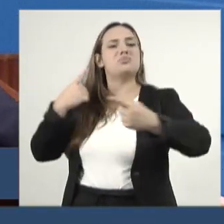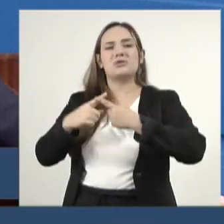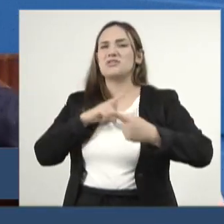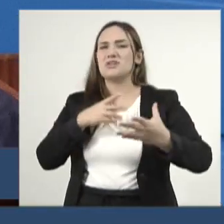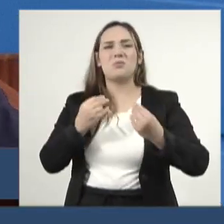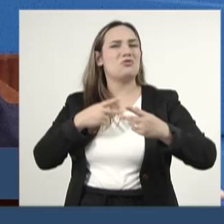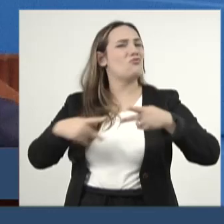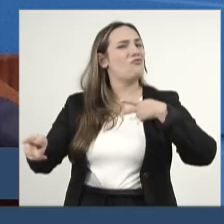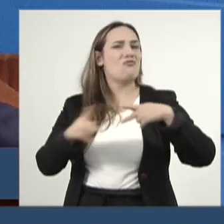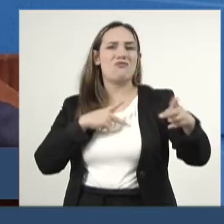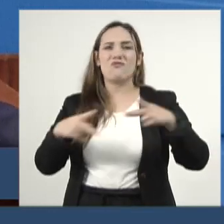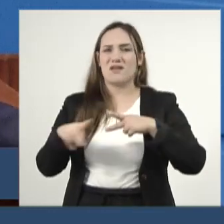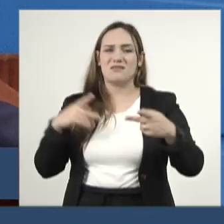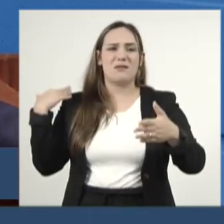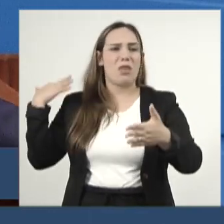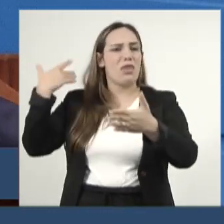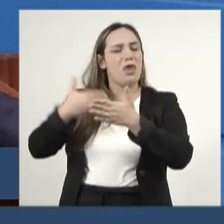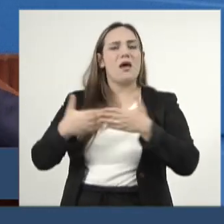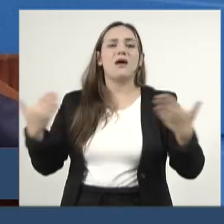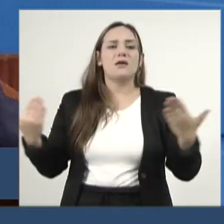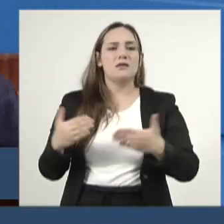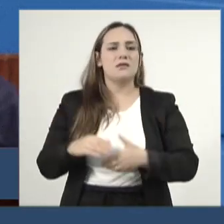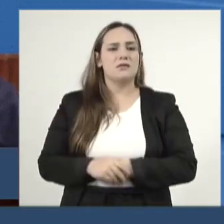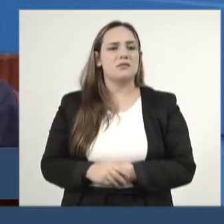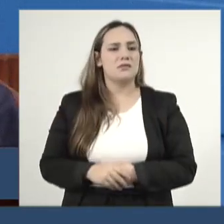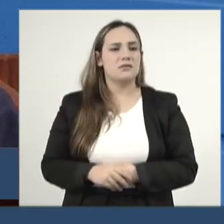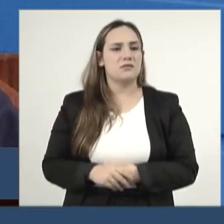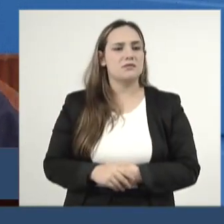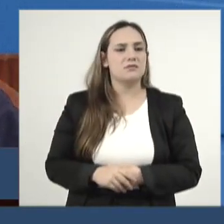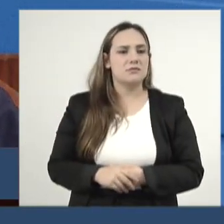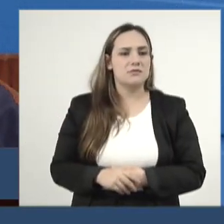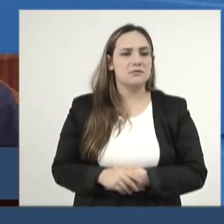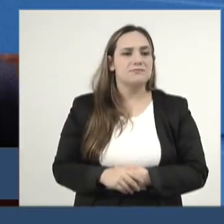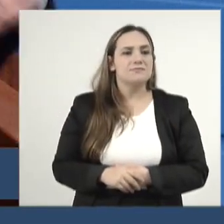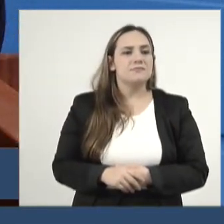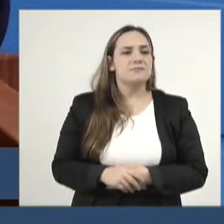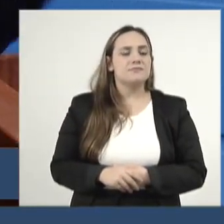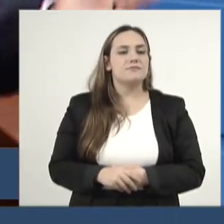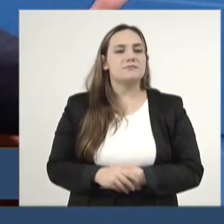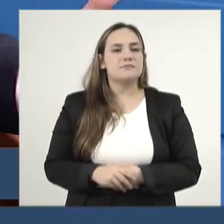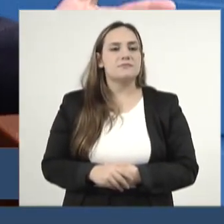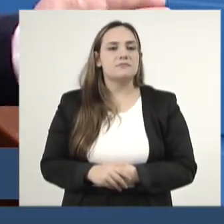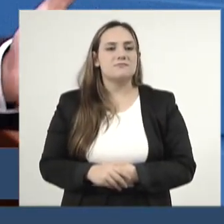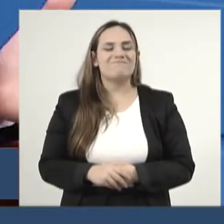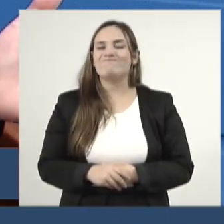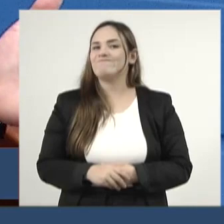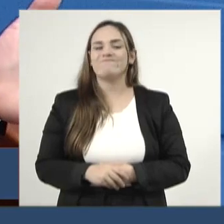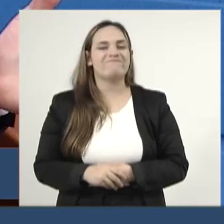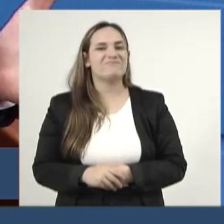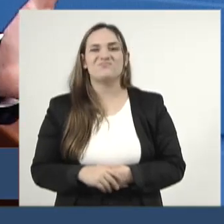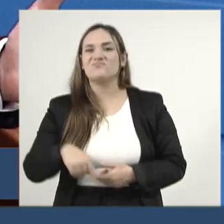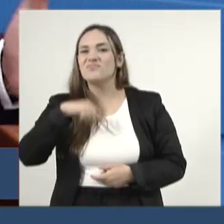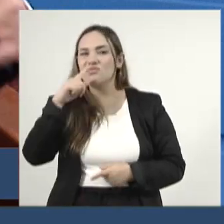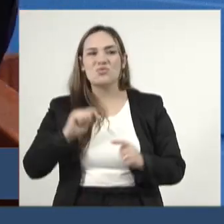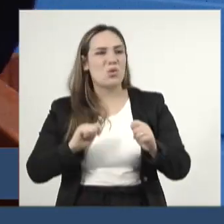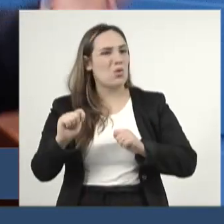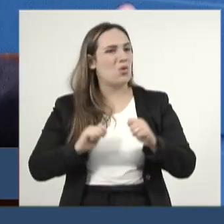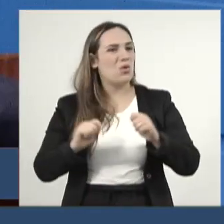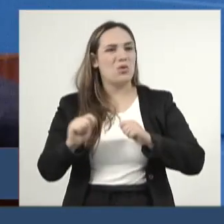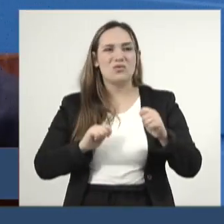que nós tivemos nesses últimos dias, e numa situação que foge ao controle